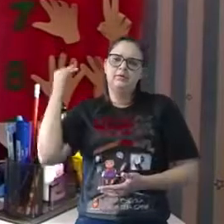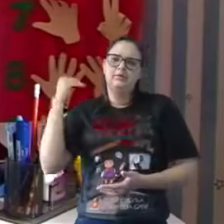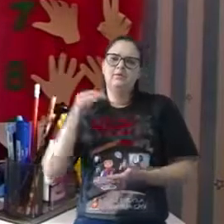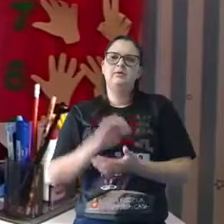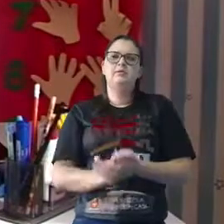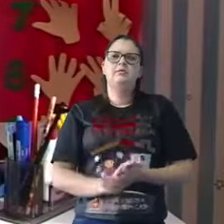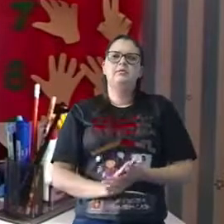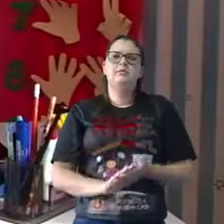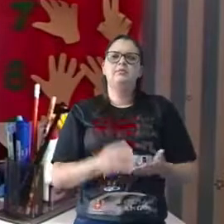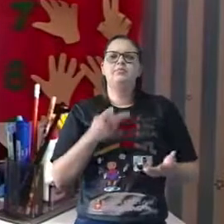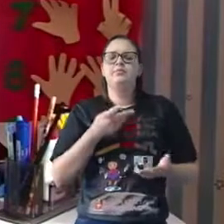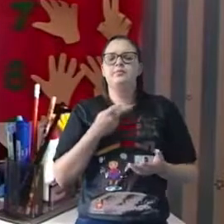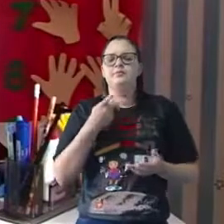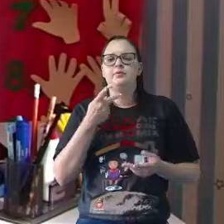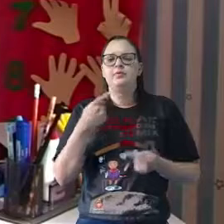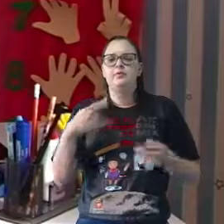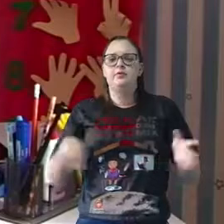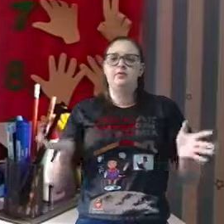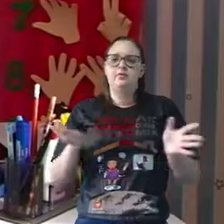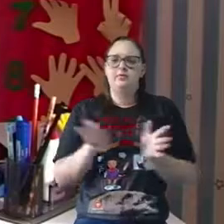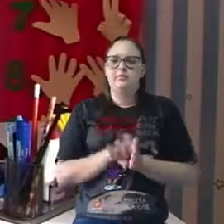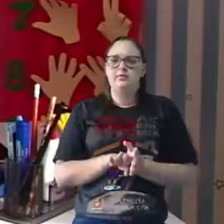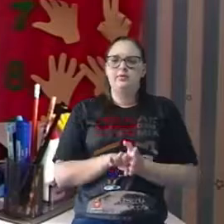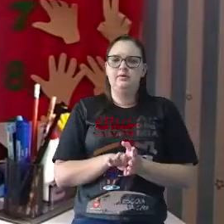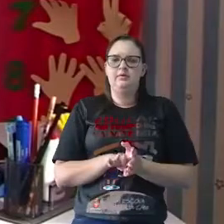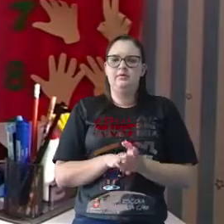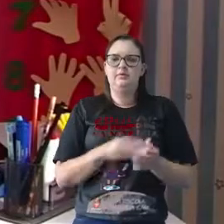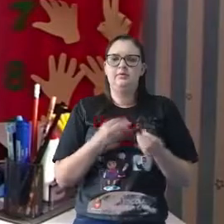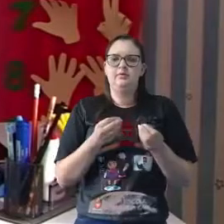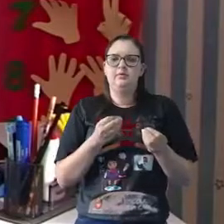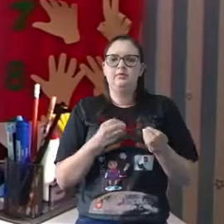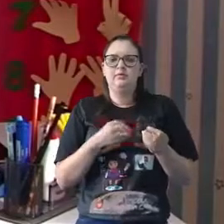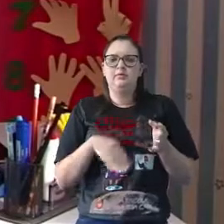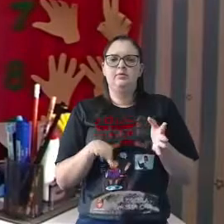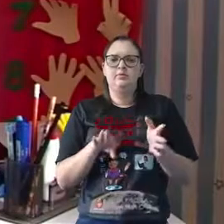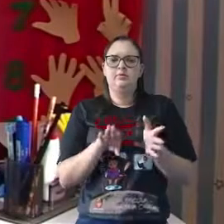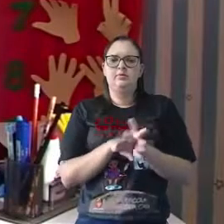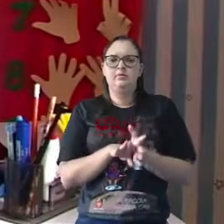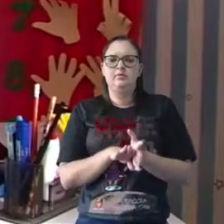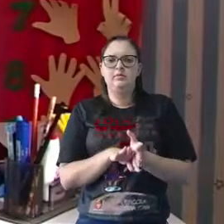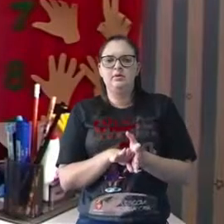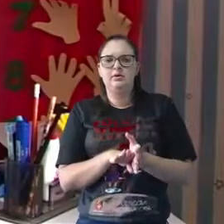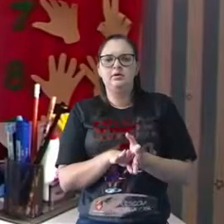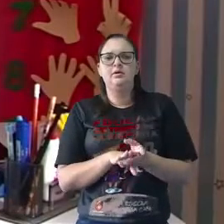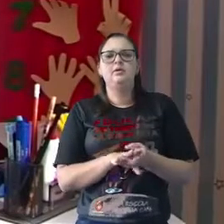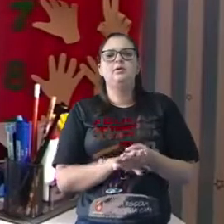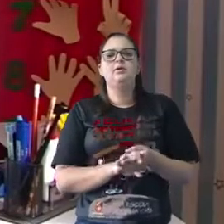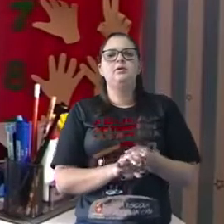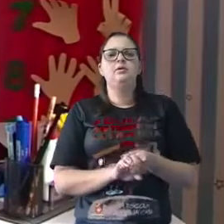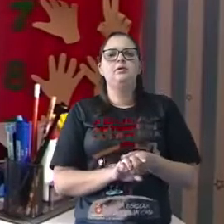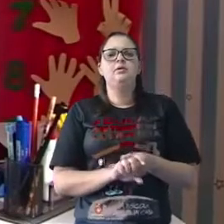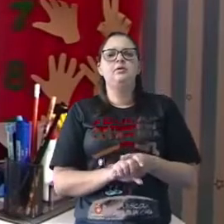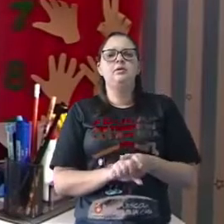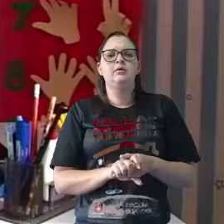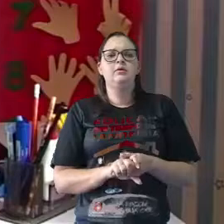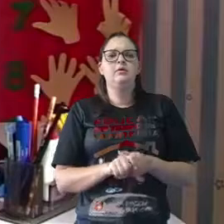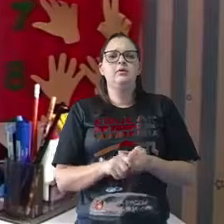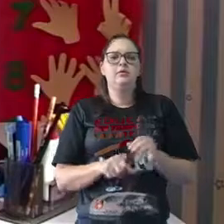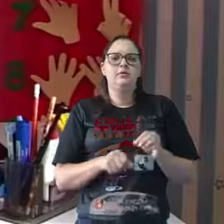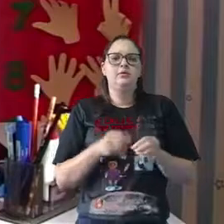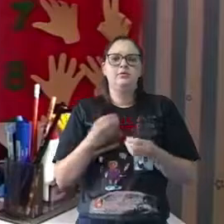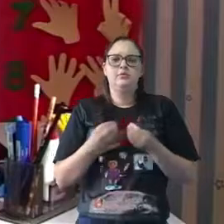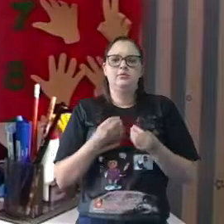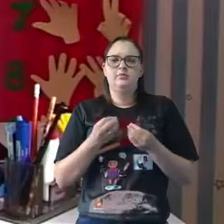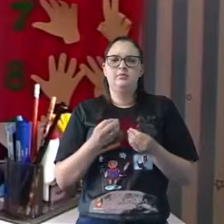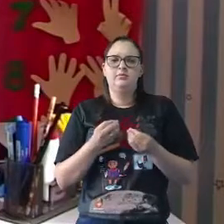inicia justamente nesse período. Começa com a puberdade, né, que vai ser o amadurecimento do organismo, dos órgãos sexuais, de todo